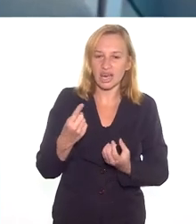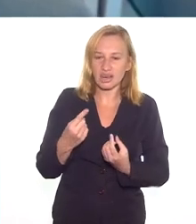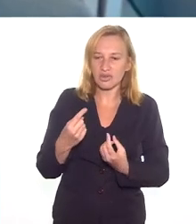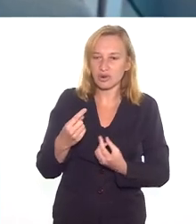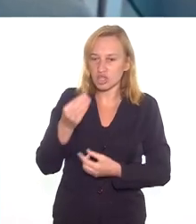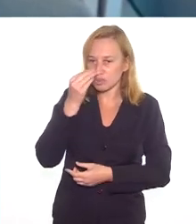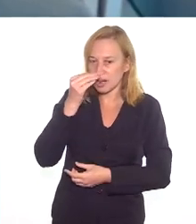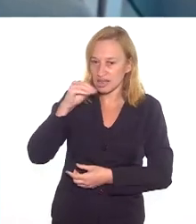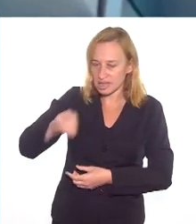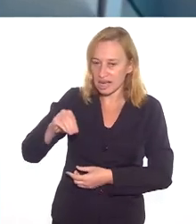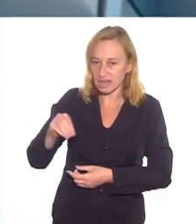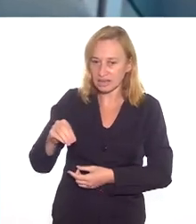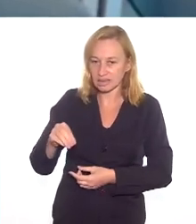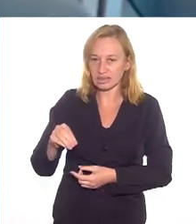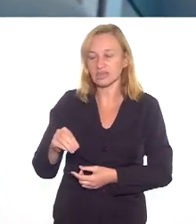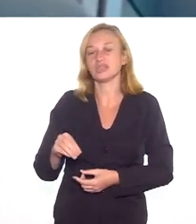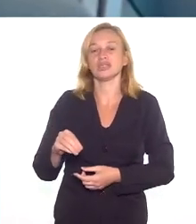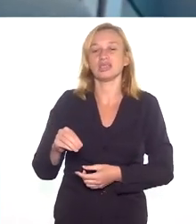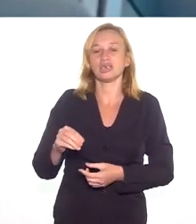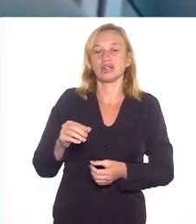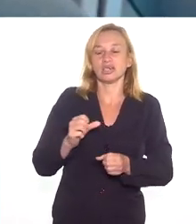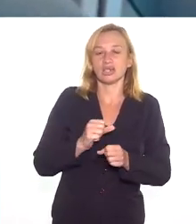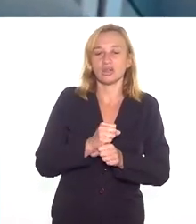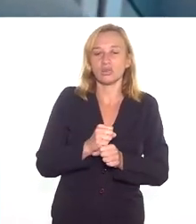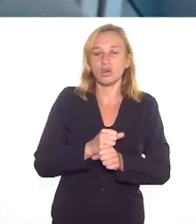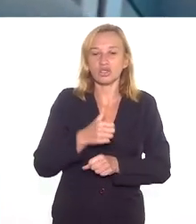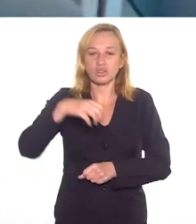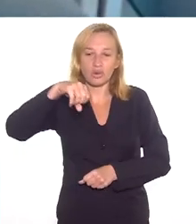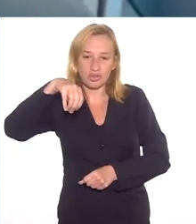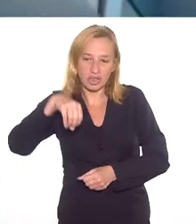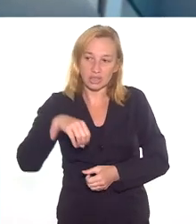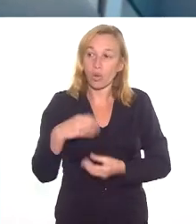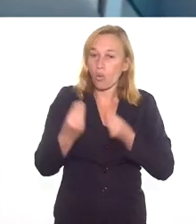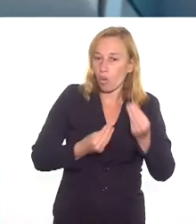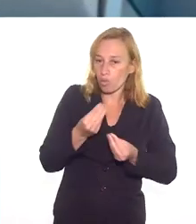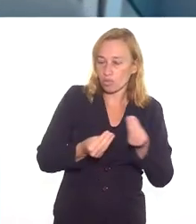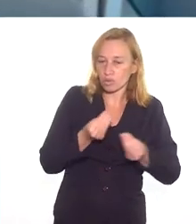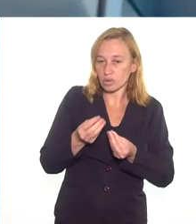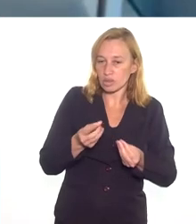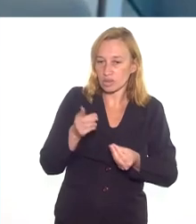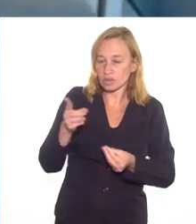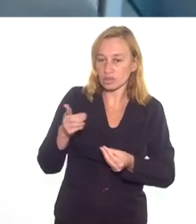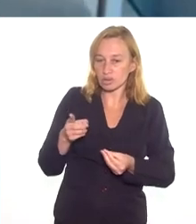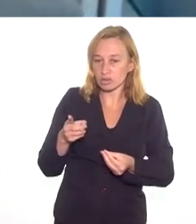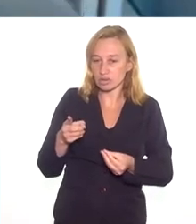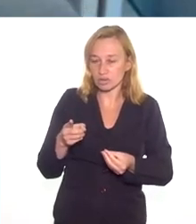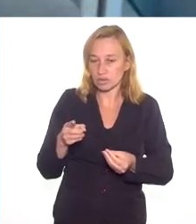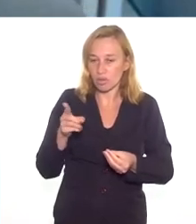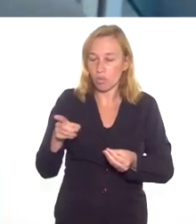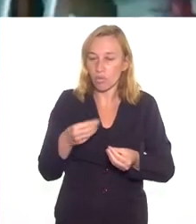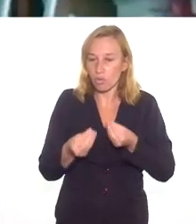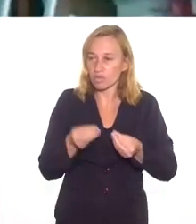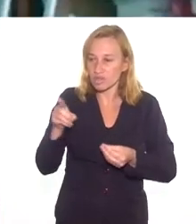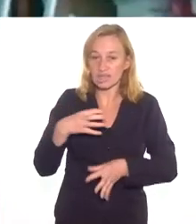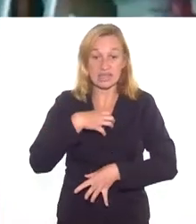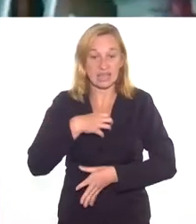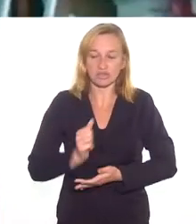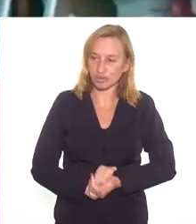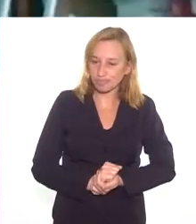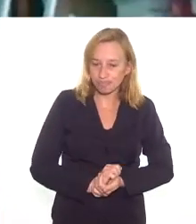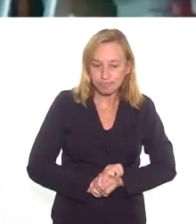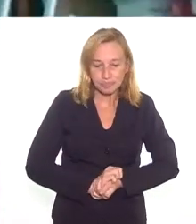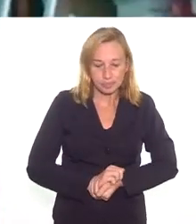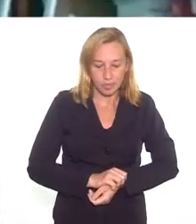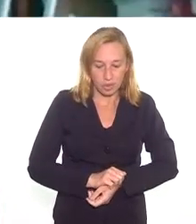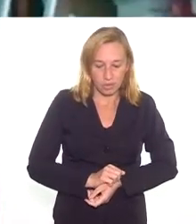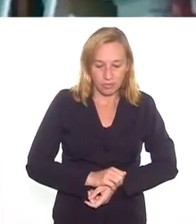foi vítima do genocídio em meados da década de 1990. Como é que isso afetou você? De uma